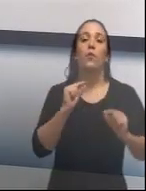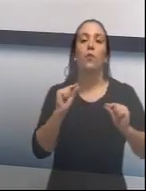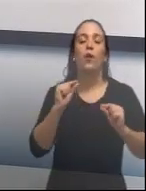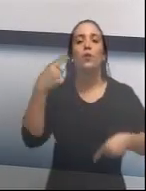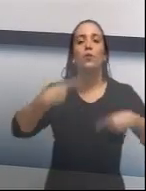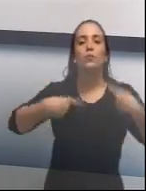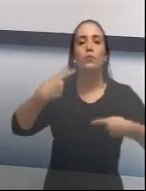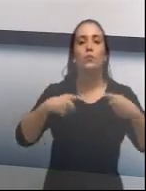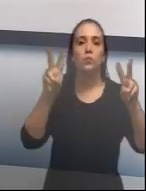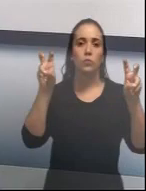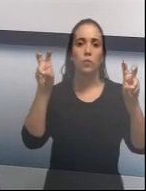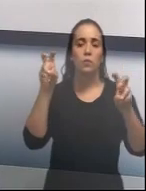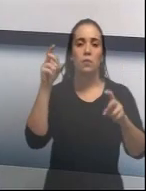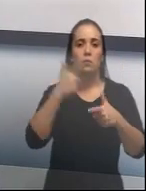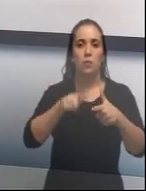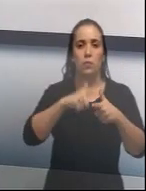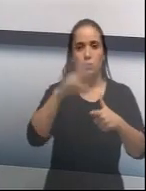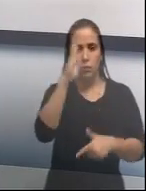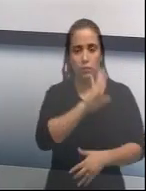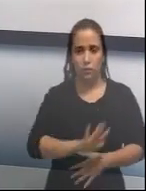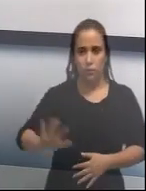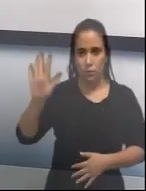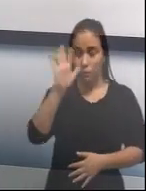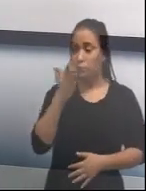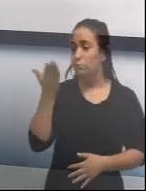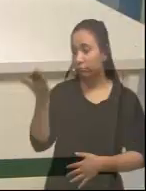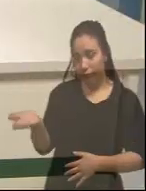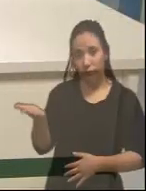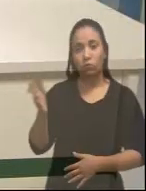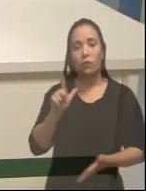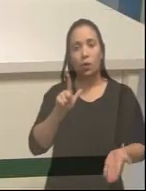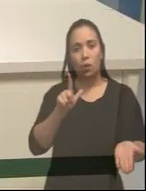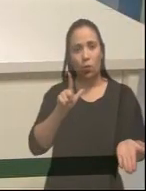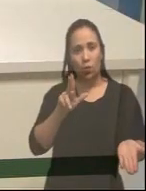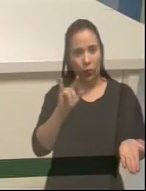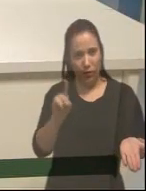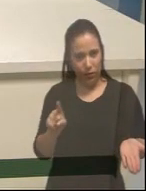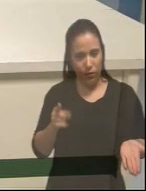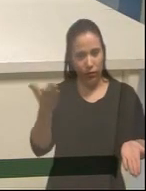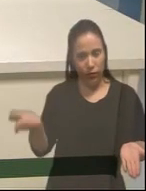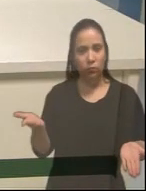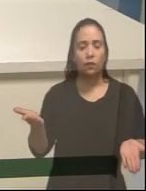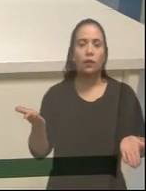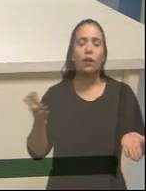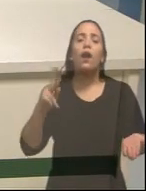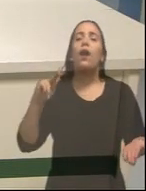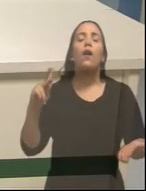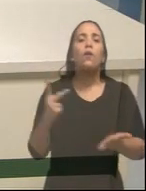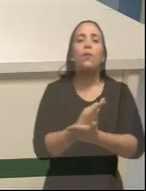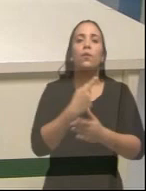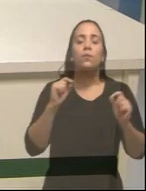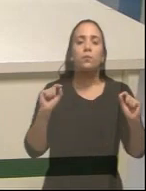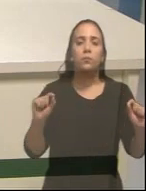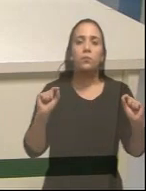problemas do país como um todo. Luiz, antes de mais nada, cara, o massacre que